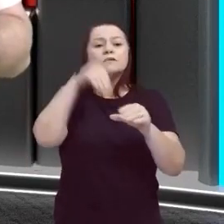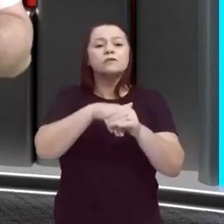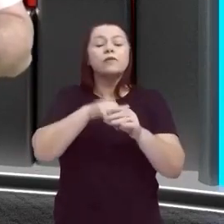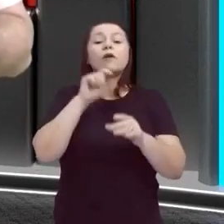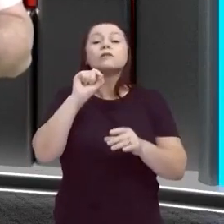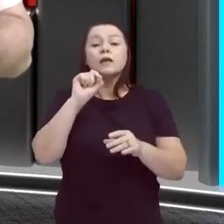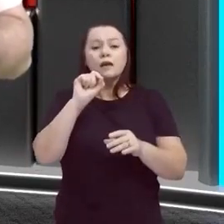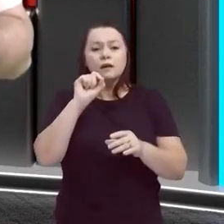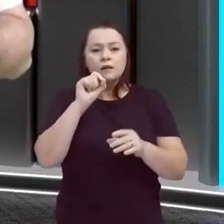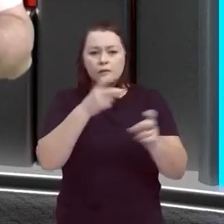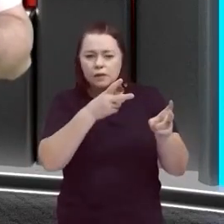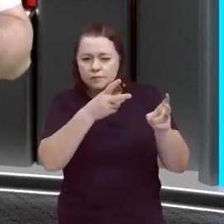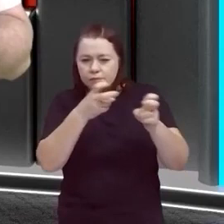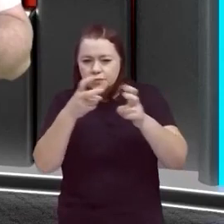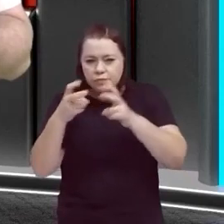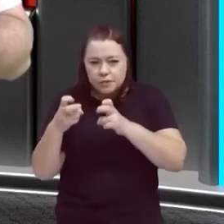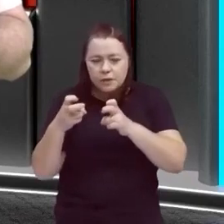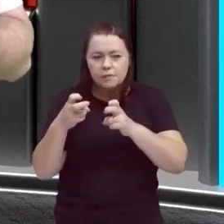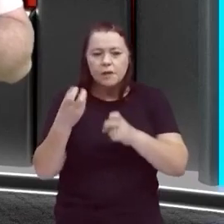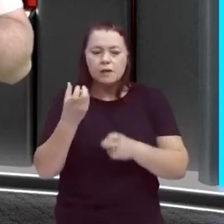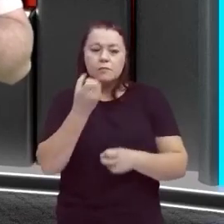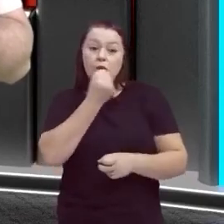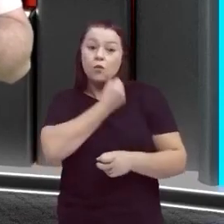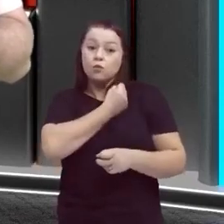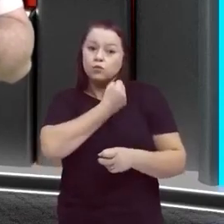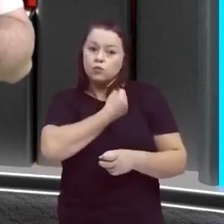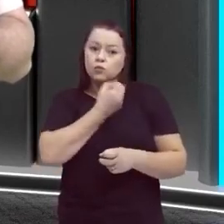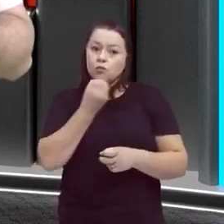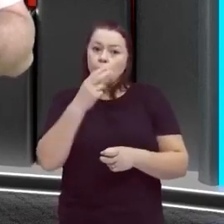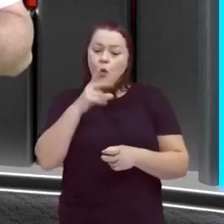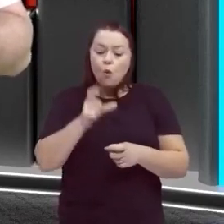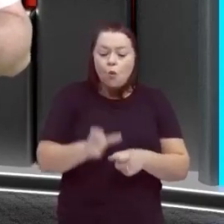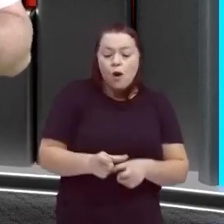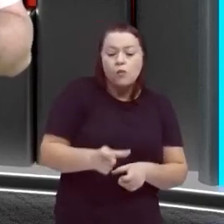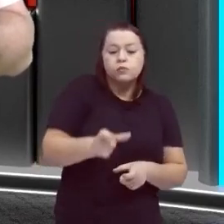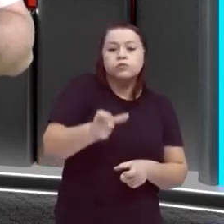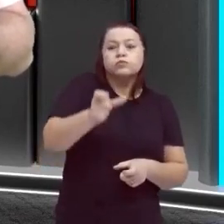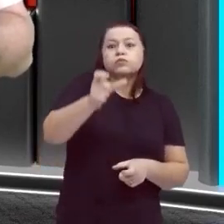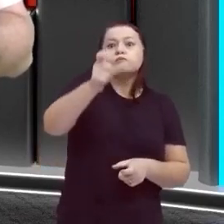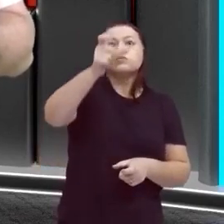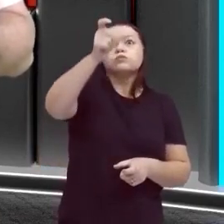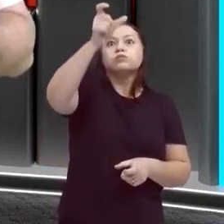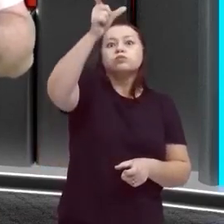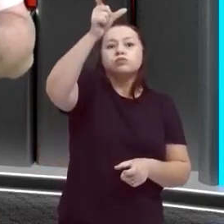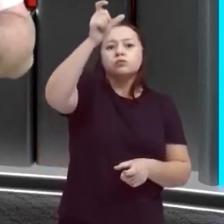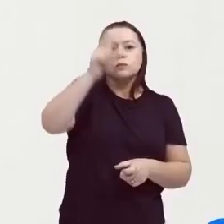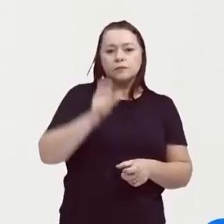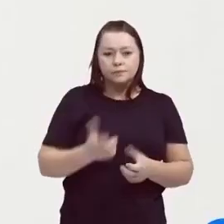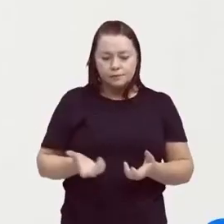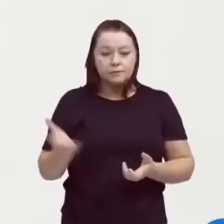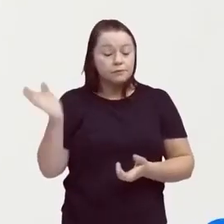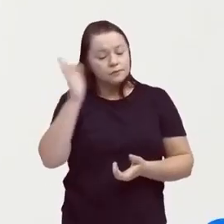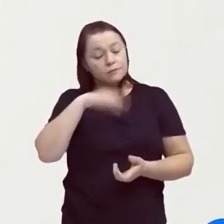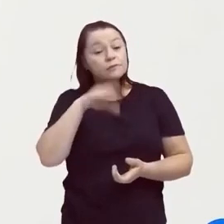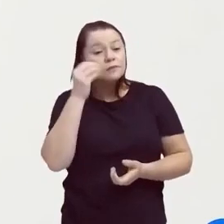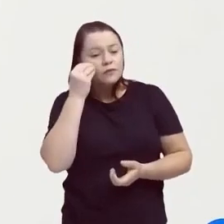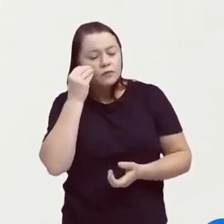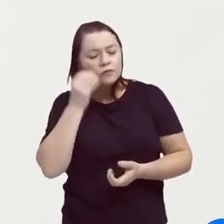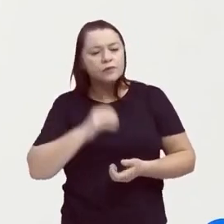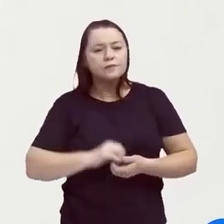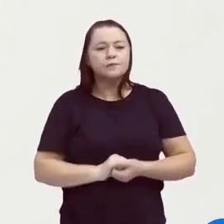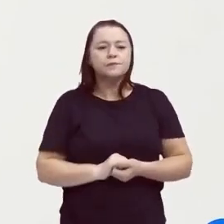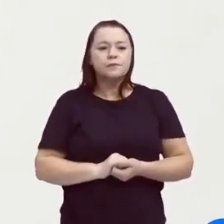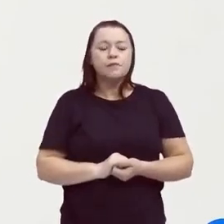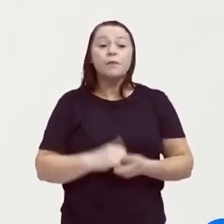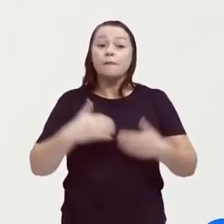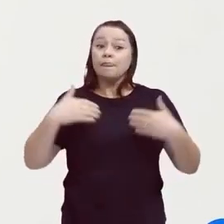pode observar o número ou então ver quem é que possui o quê? A coluna mais alta no gráfico. De olho no gráfico novamente.